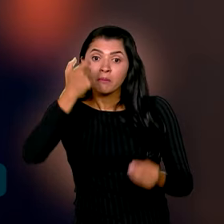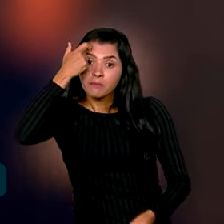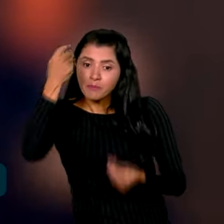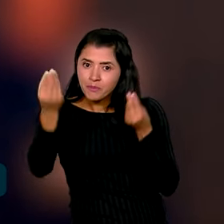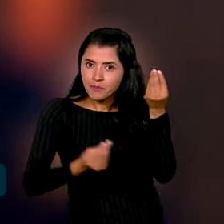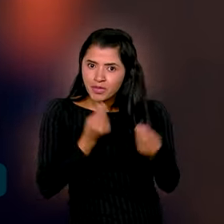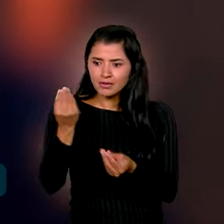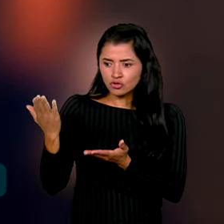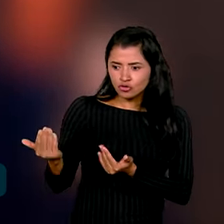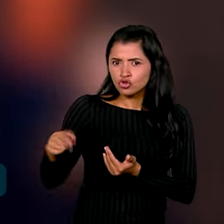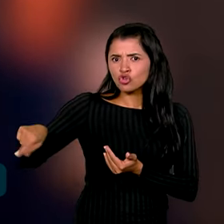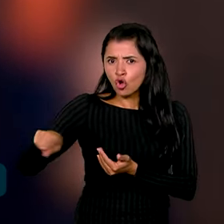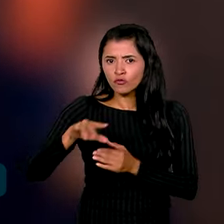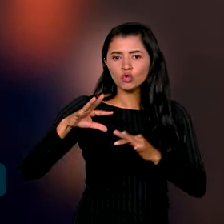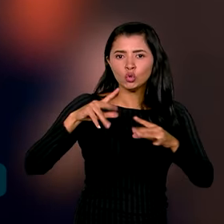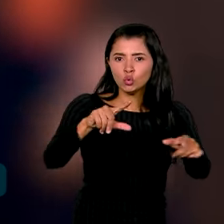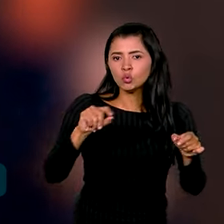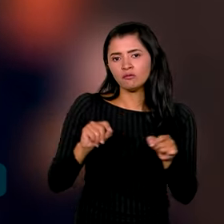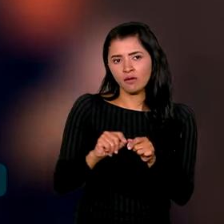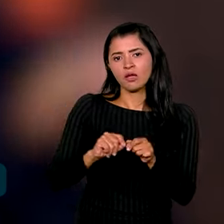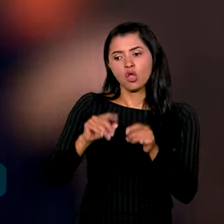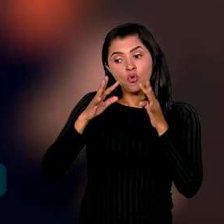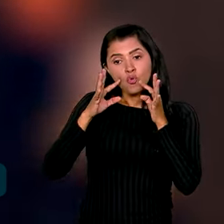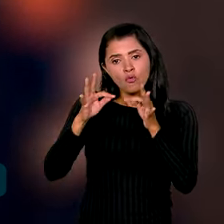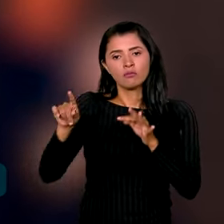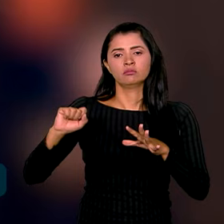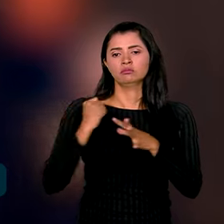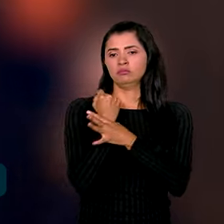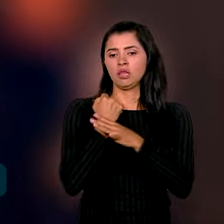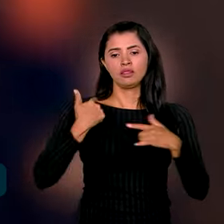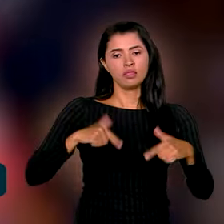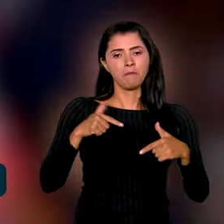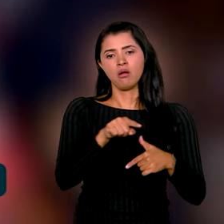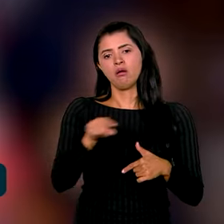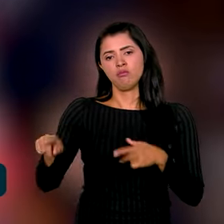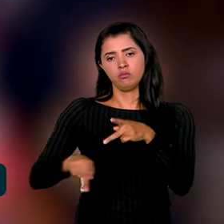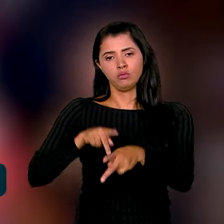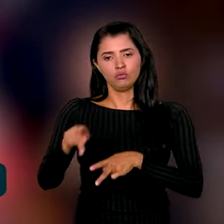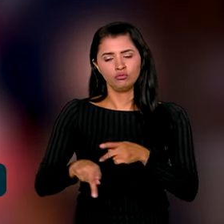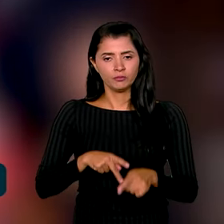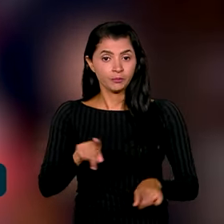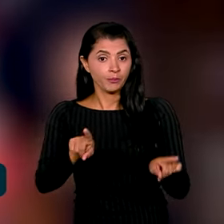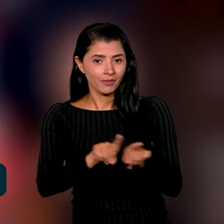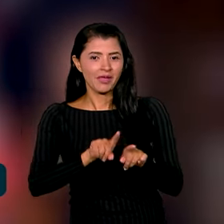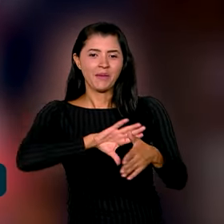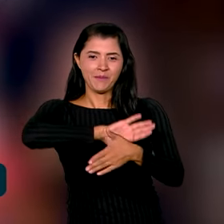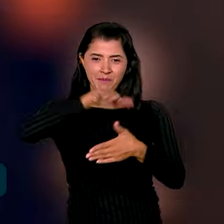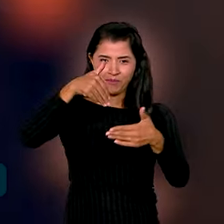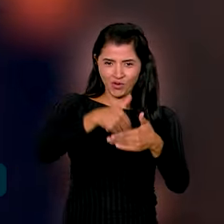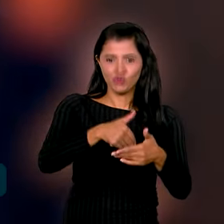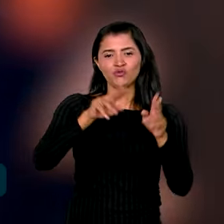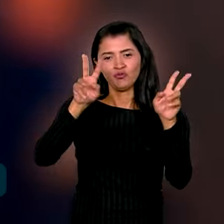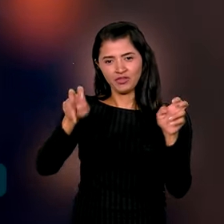nessa meninada. Tudo que a gente fizer é para garantir emprego para essa gente. O Mercosul também foi tema do